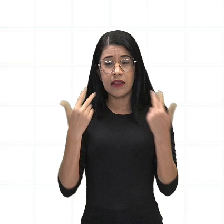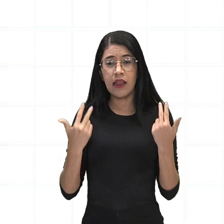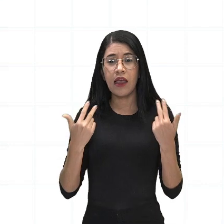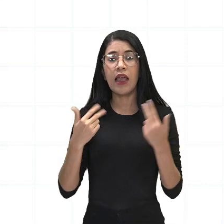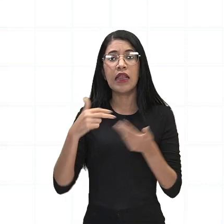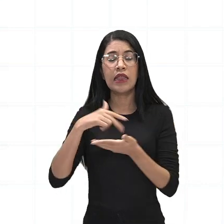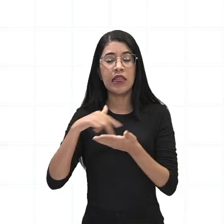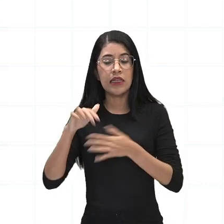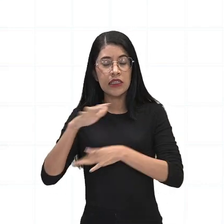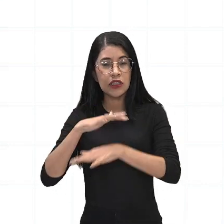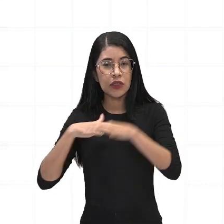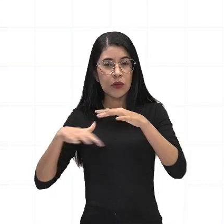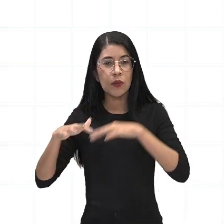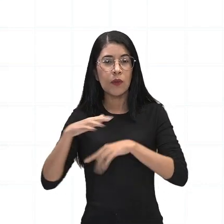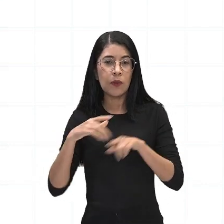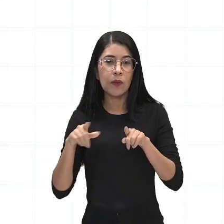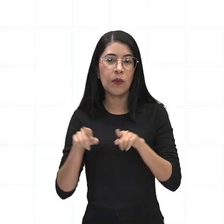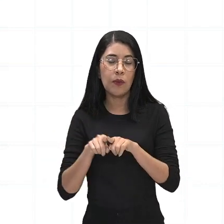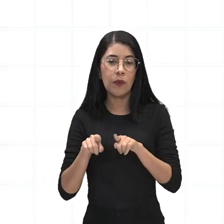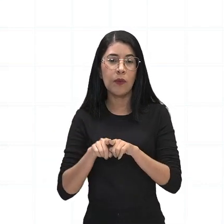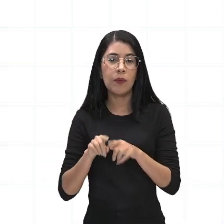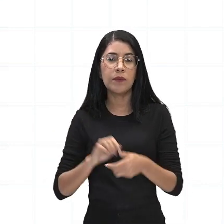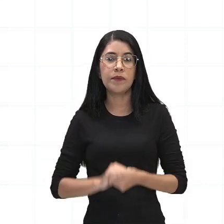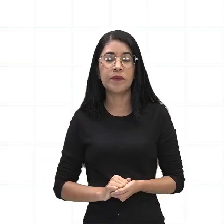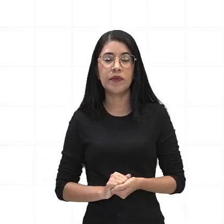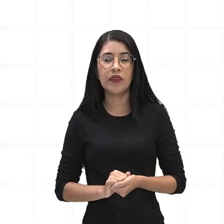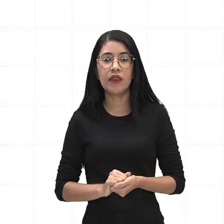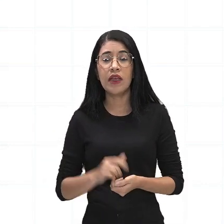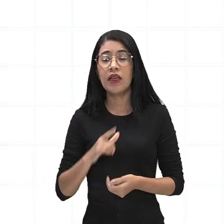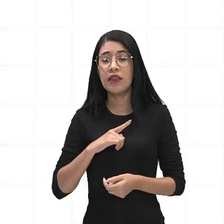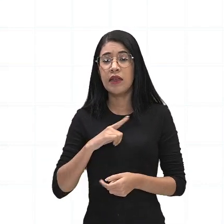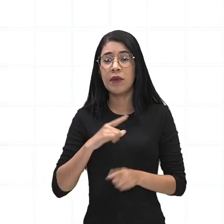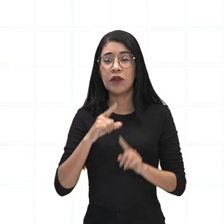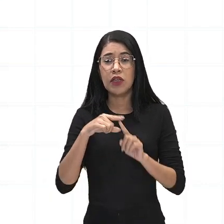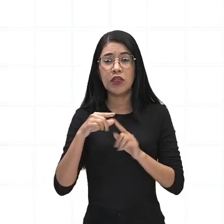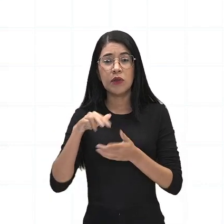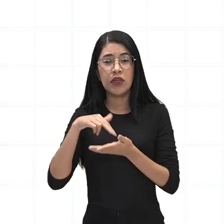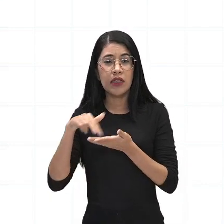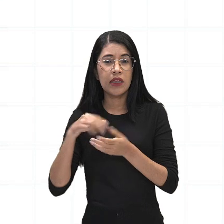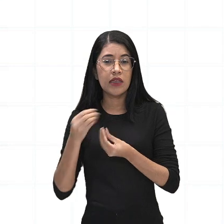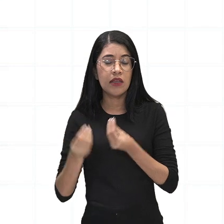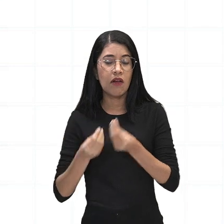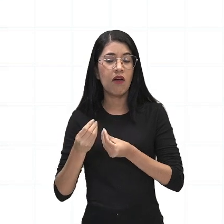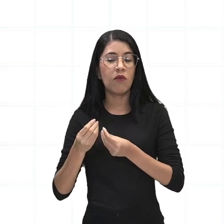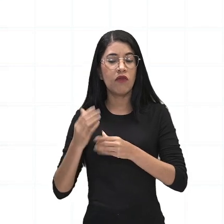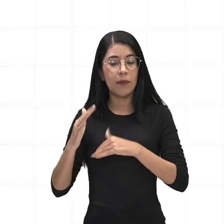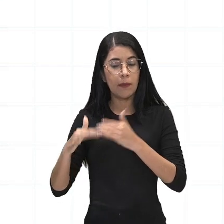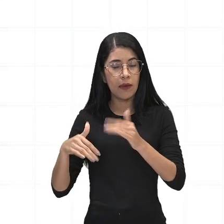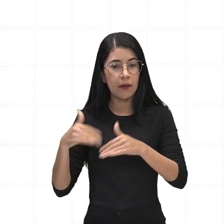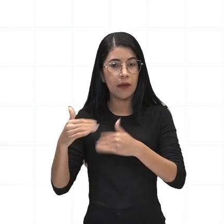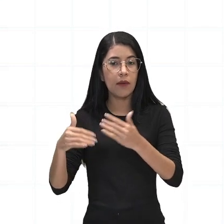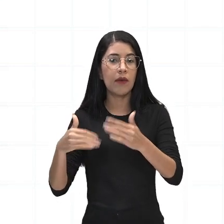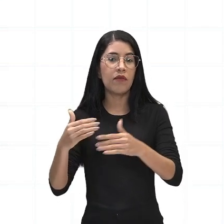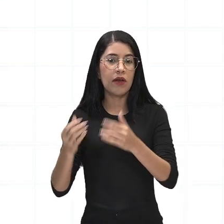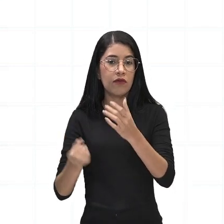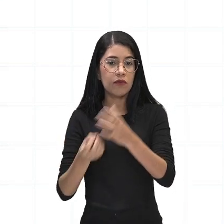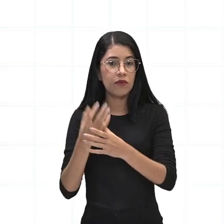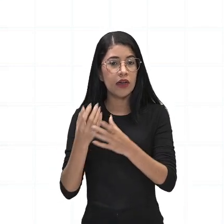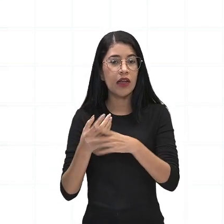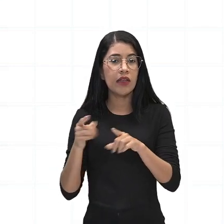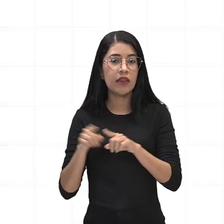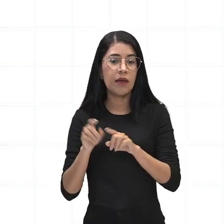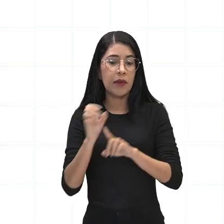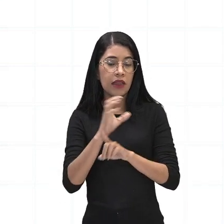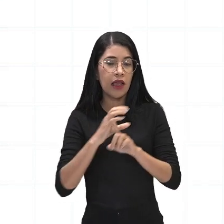danças cerimoniais e rituais, bem como formas de danças que se desenvolveram ao longo do tempo dentro de